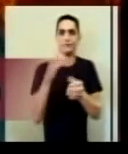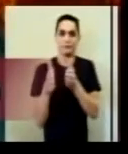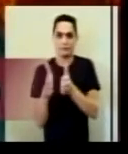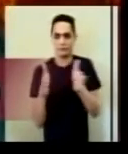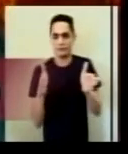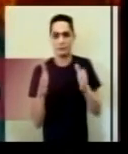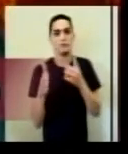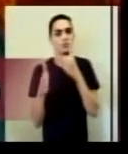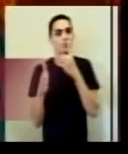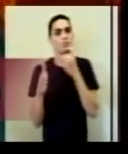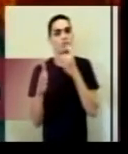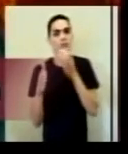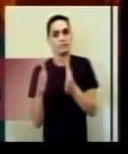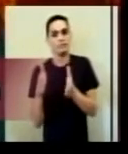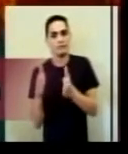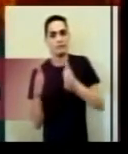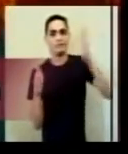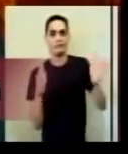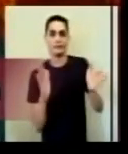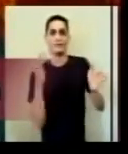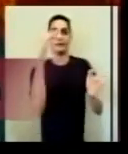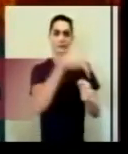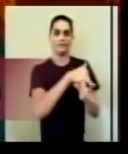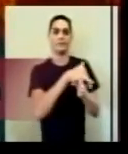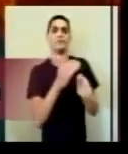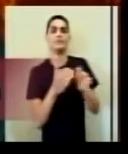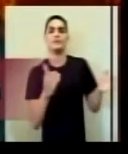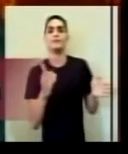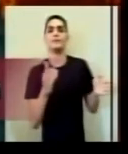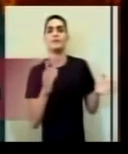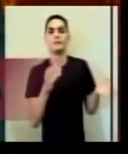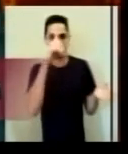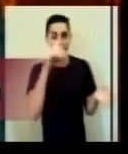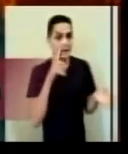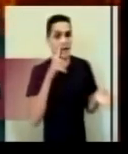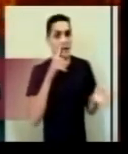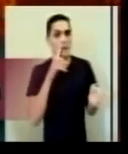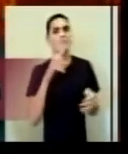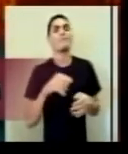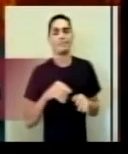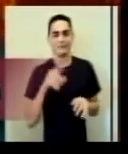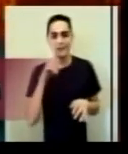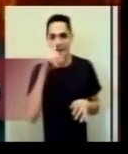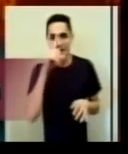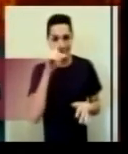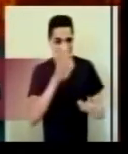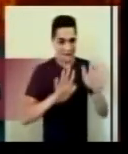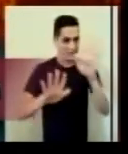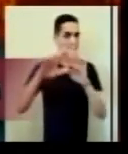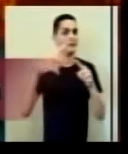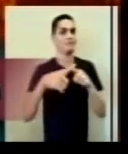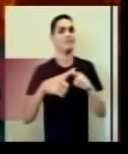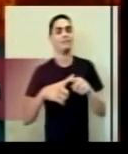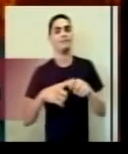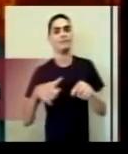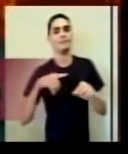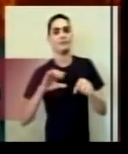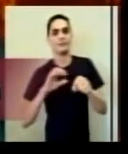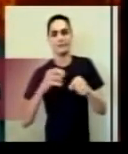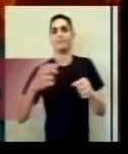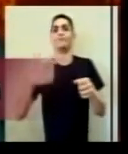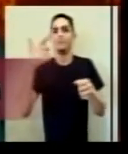aconteça. Mas cidades que pularam do vermelho para o amarelo, correm risco de segunda onda,